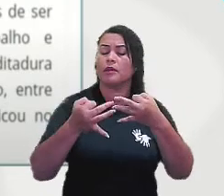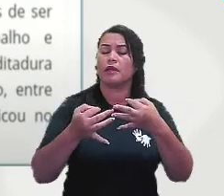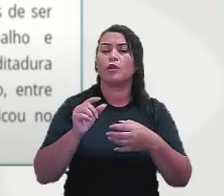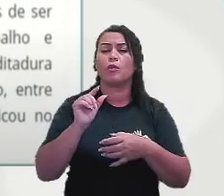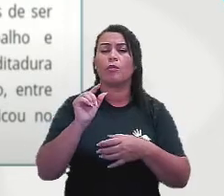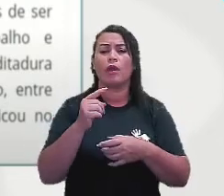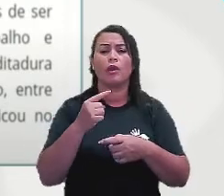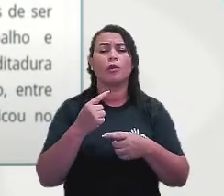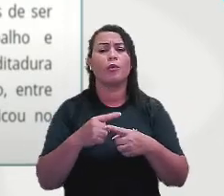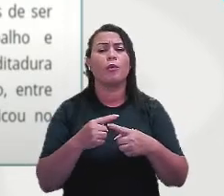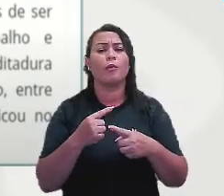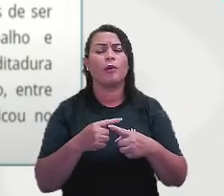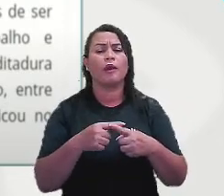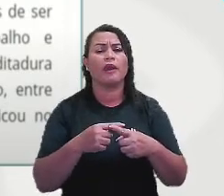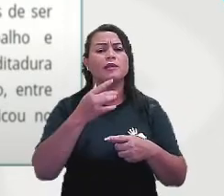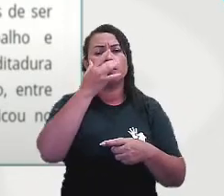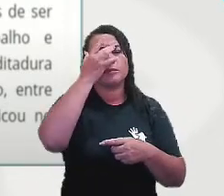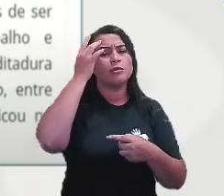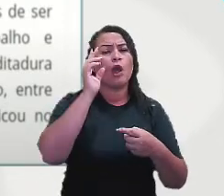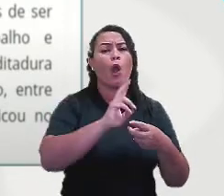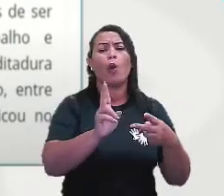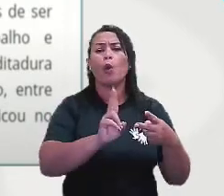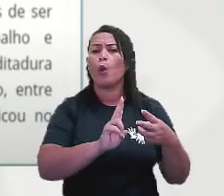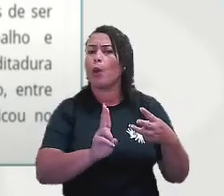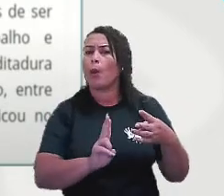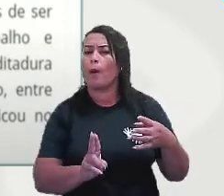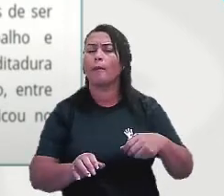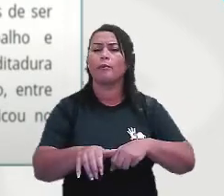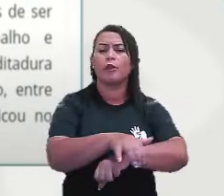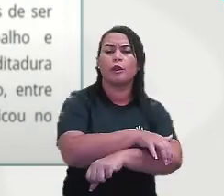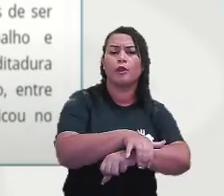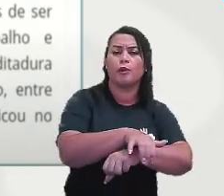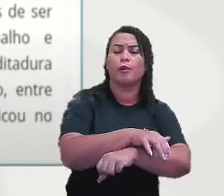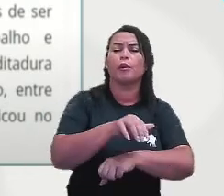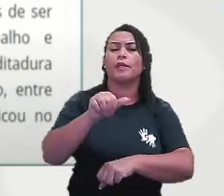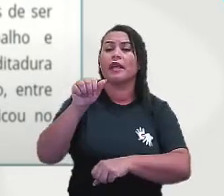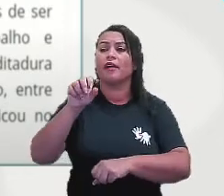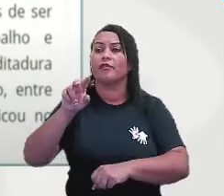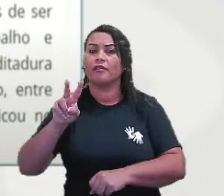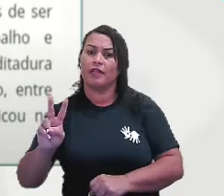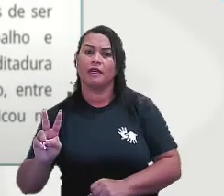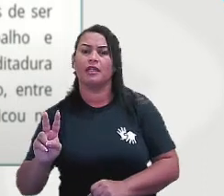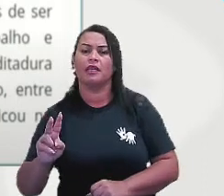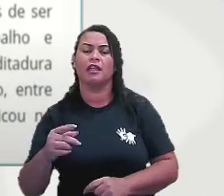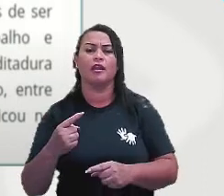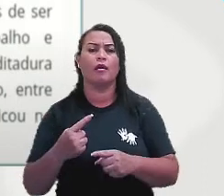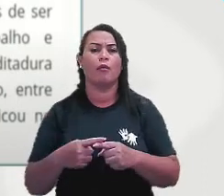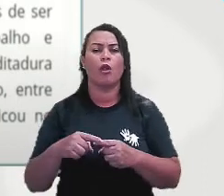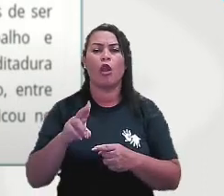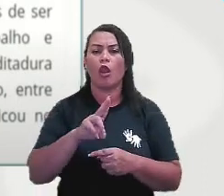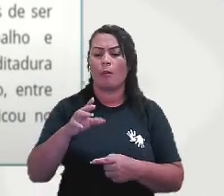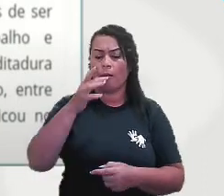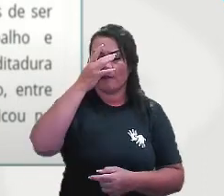pessoas começaram a nomear ruas, avenidas, né, por nome de pessoas que foram